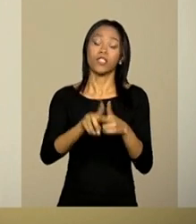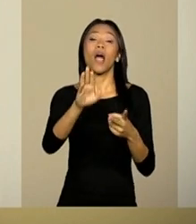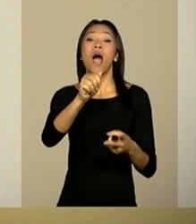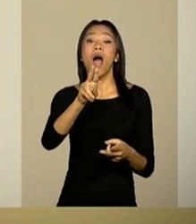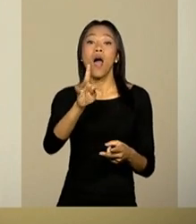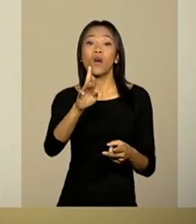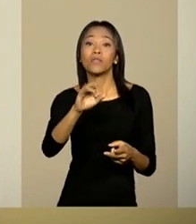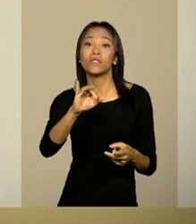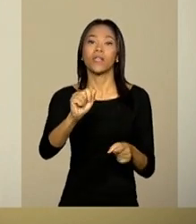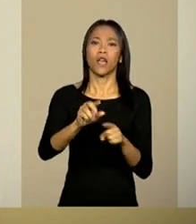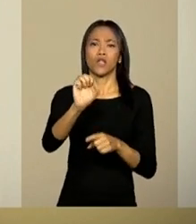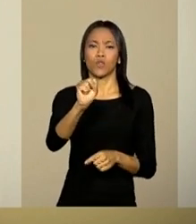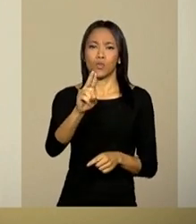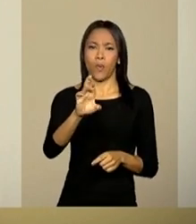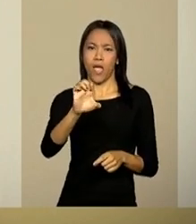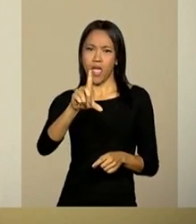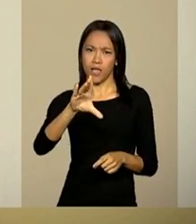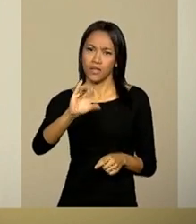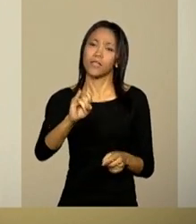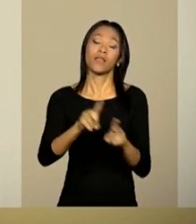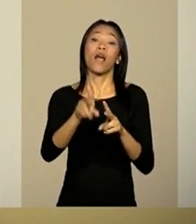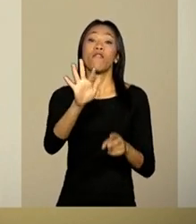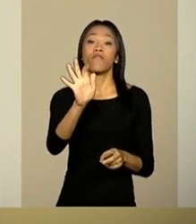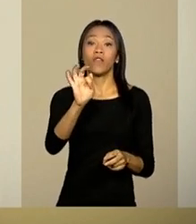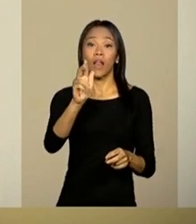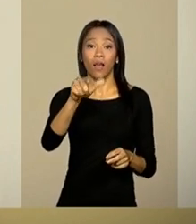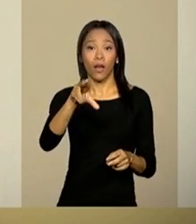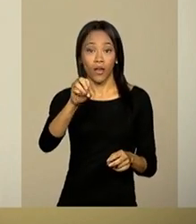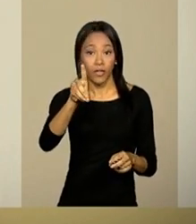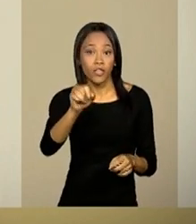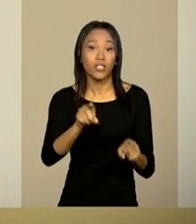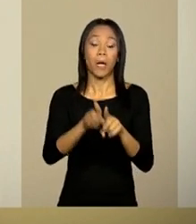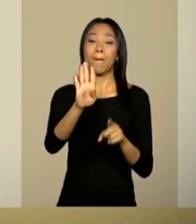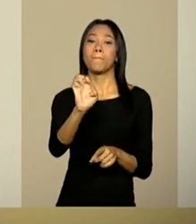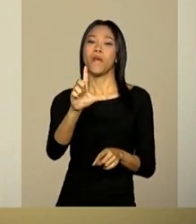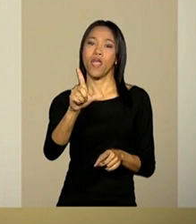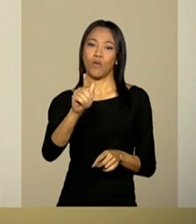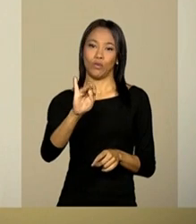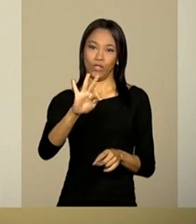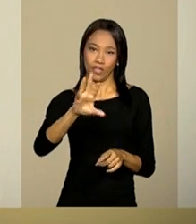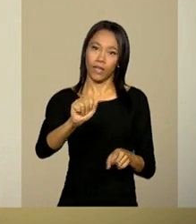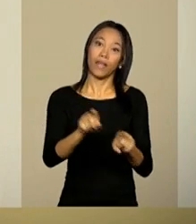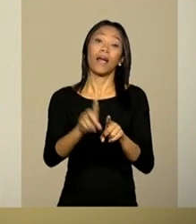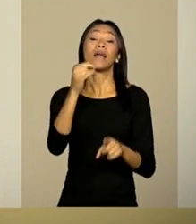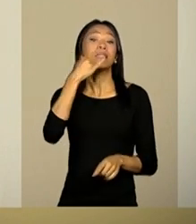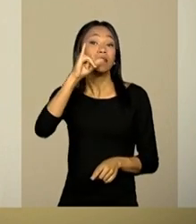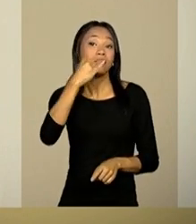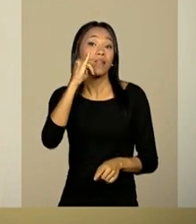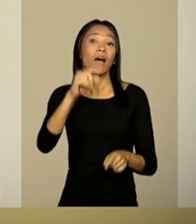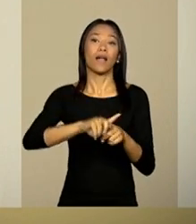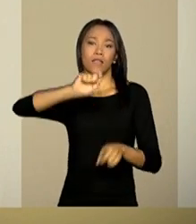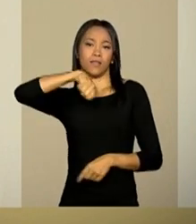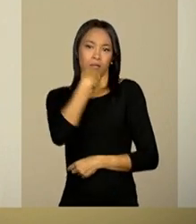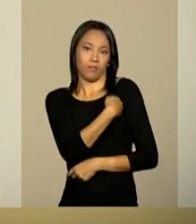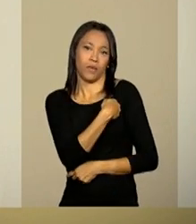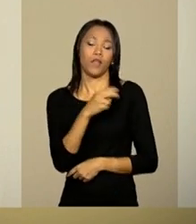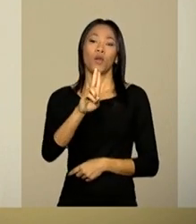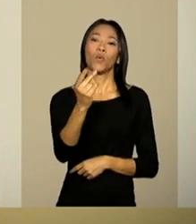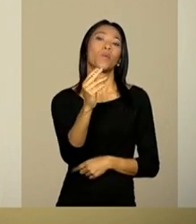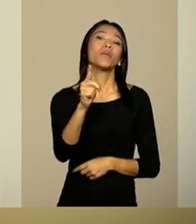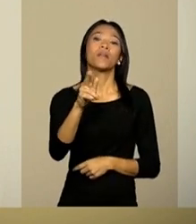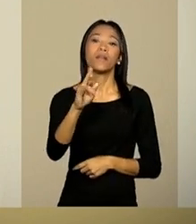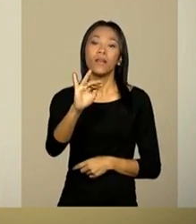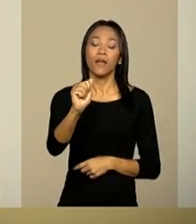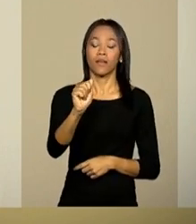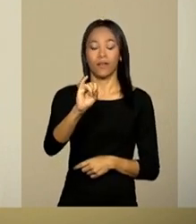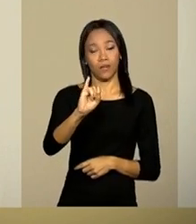Noruega Suécia Finlândia Holanda Bélgica Itália Espanha Hungria e Irlanda veja